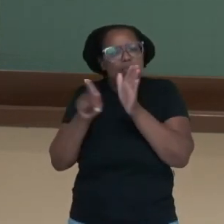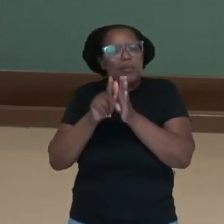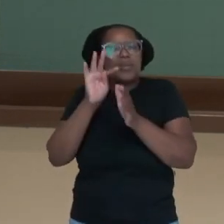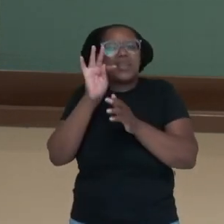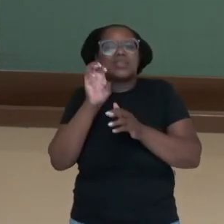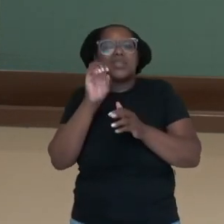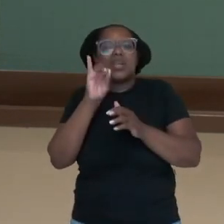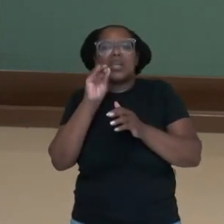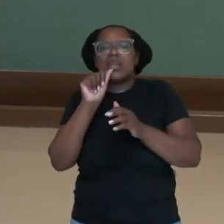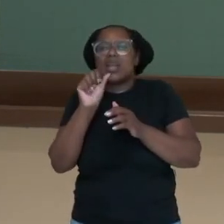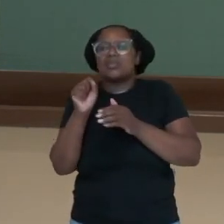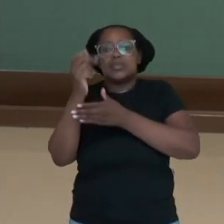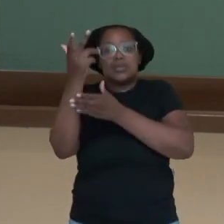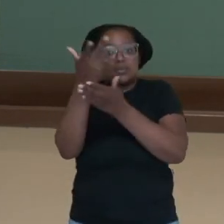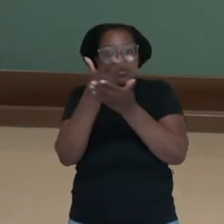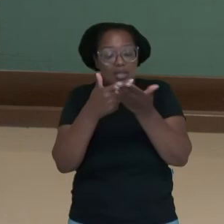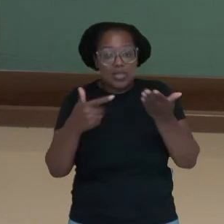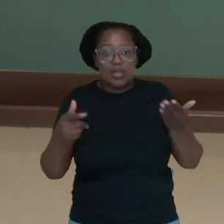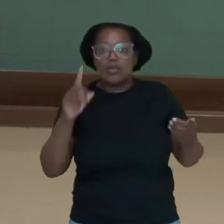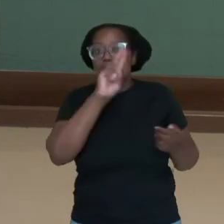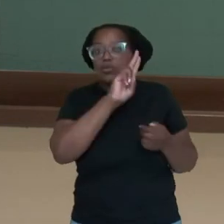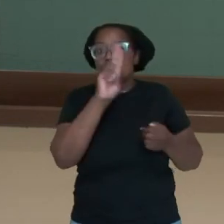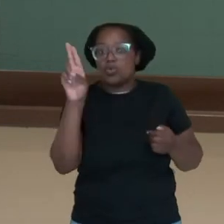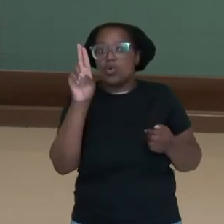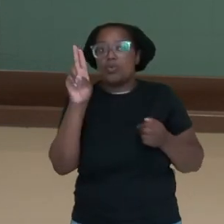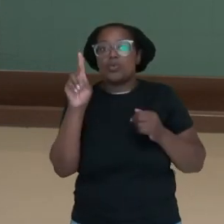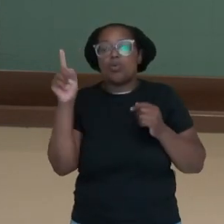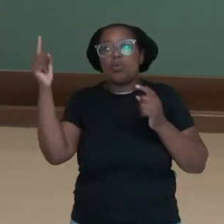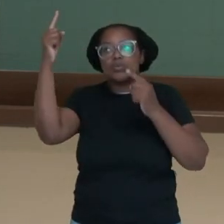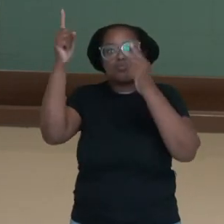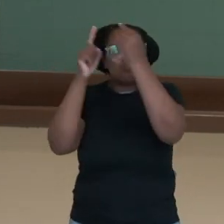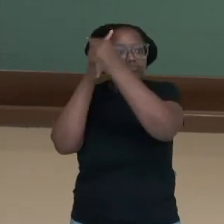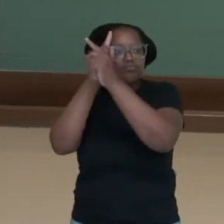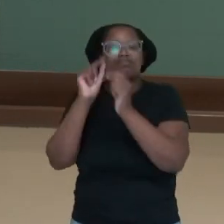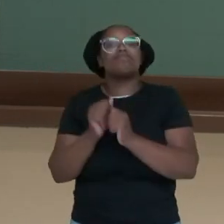esses desenhos ou os nomes com as setinhas.